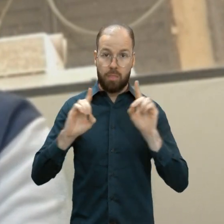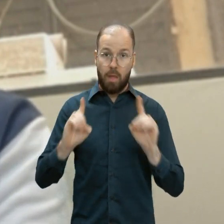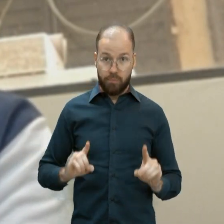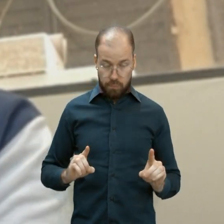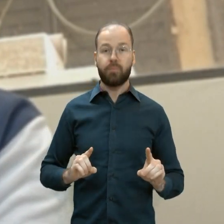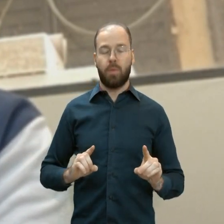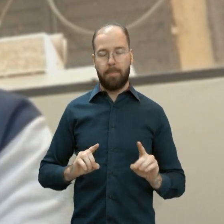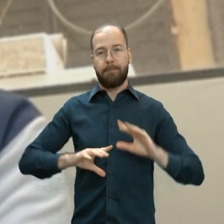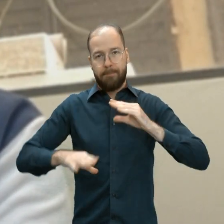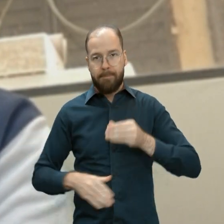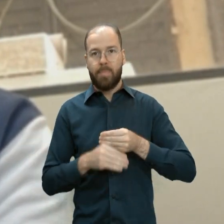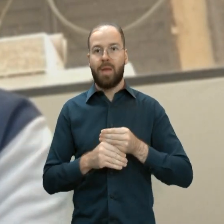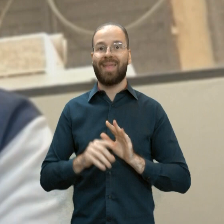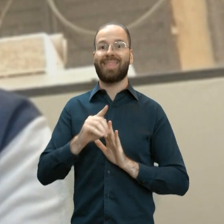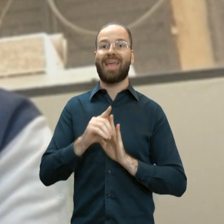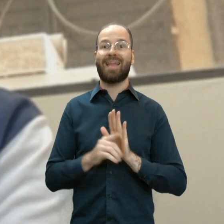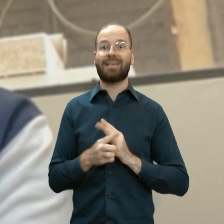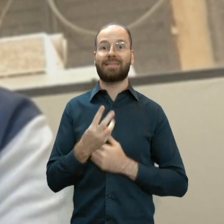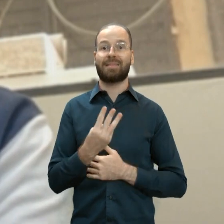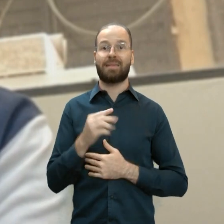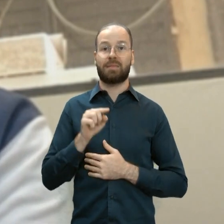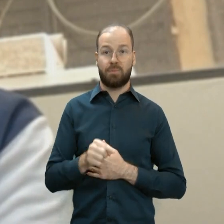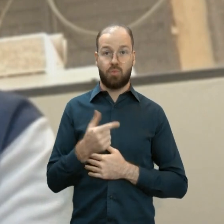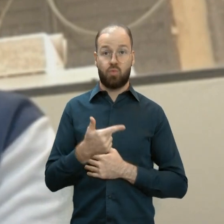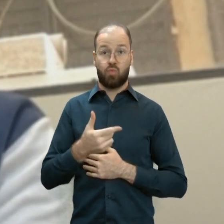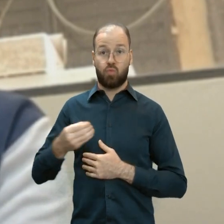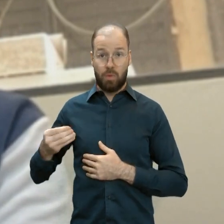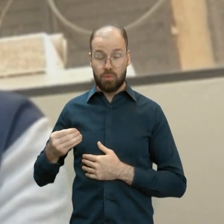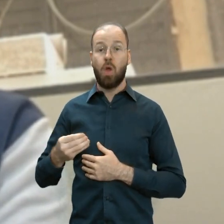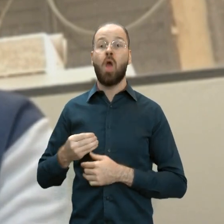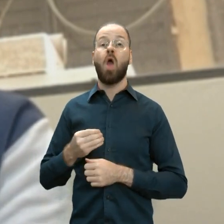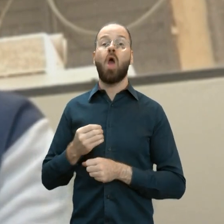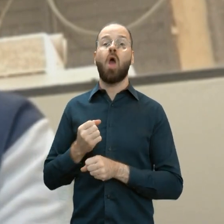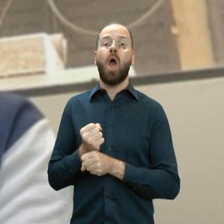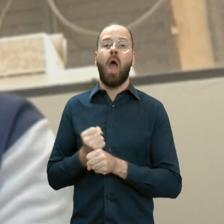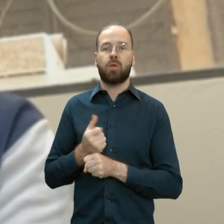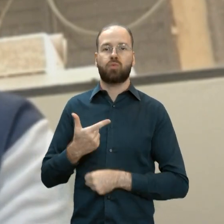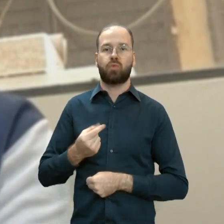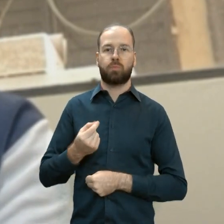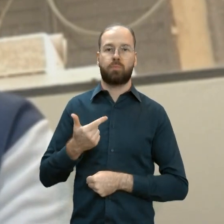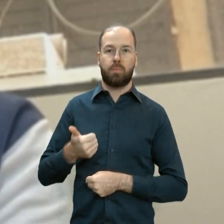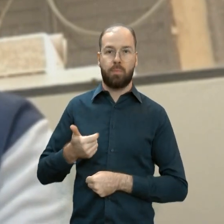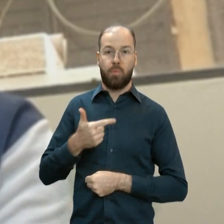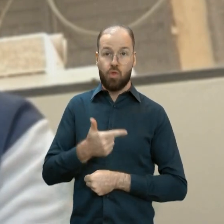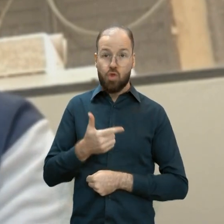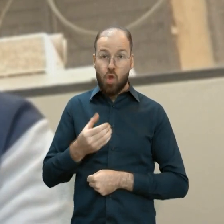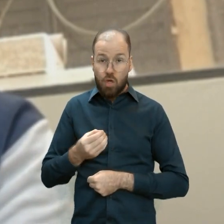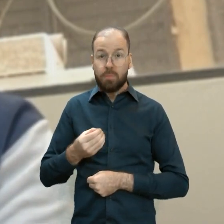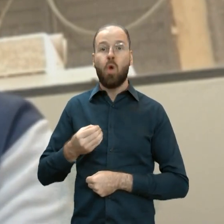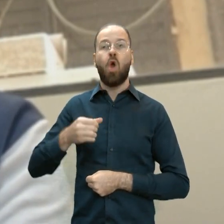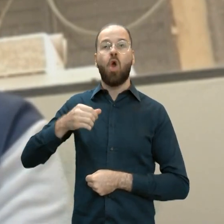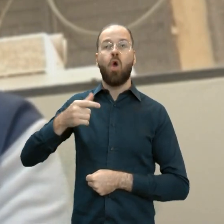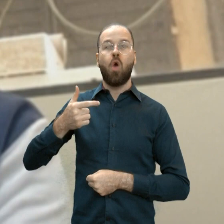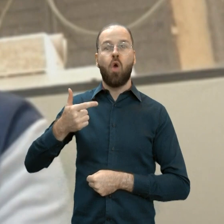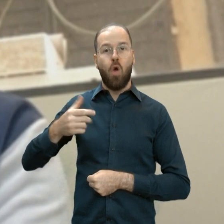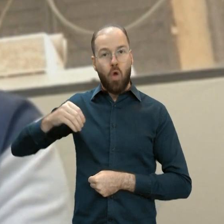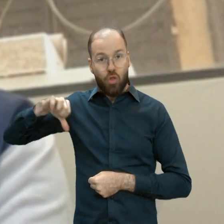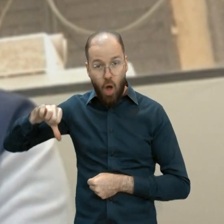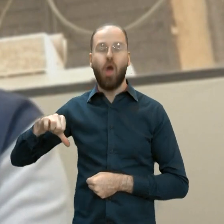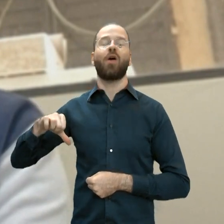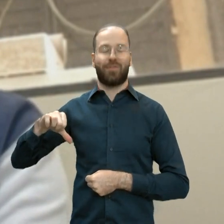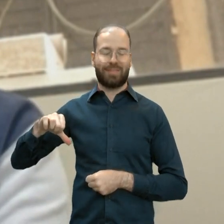Decreto 3.298 de 99, onde traz a questão das patologias ou